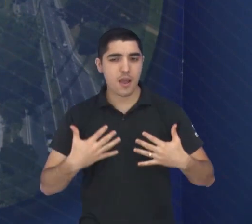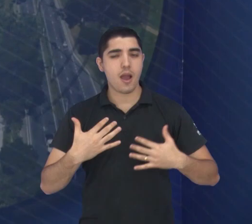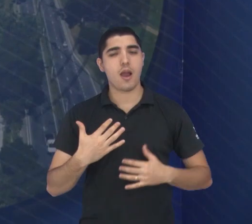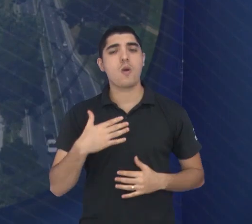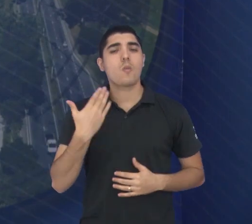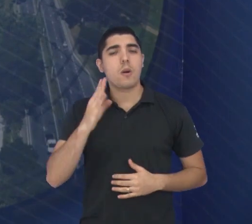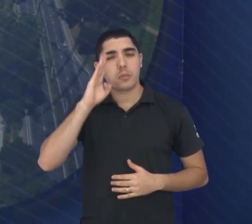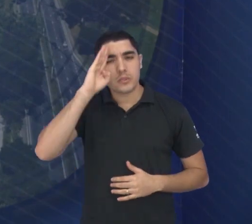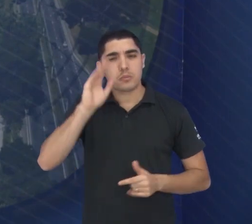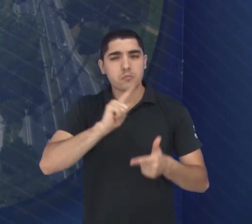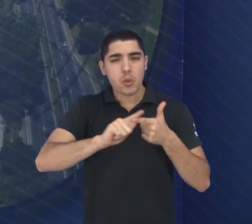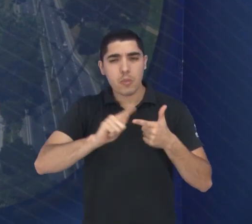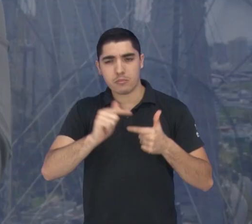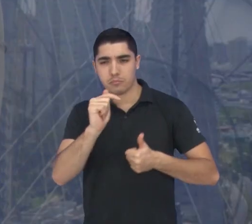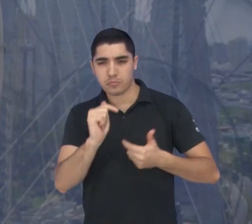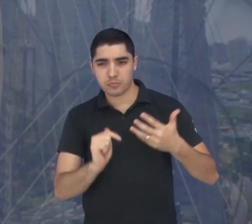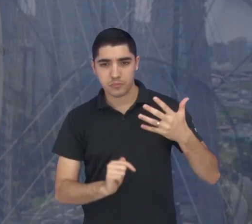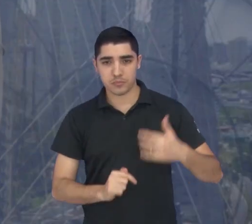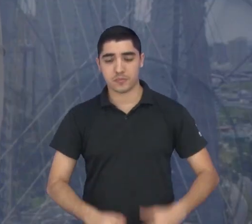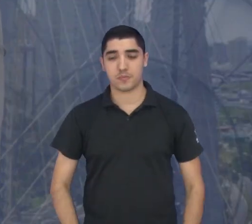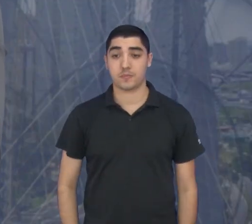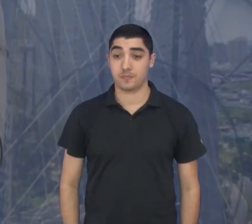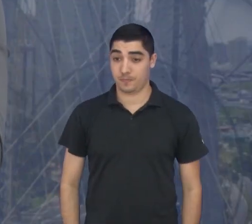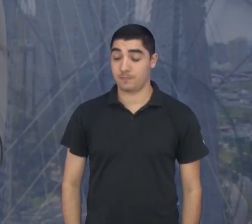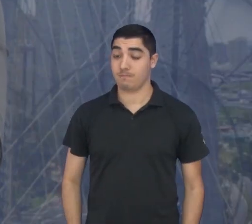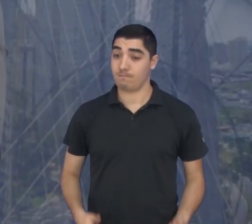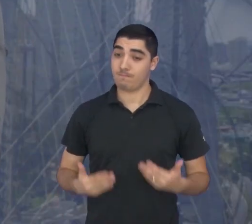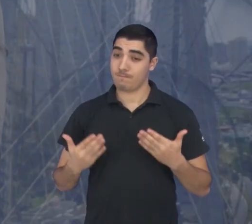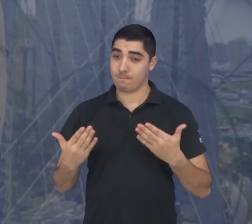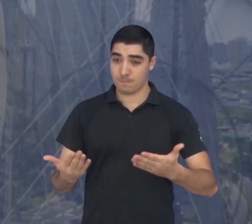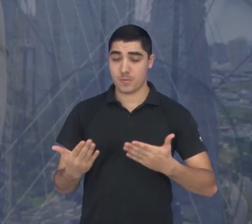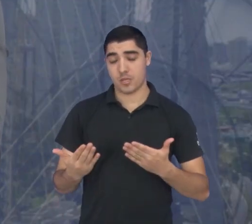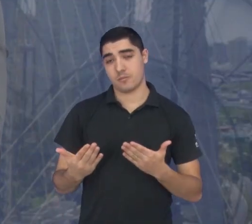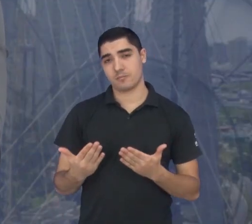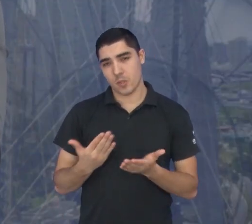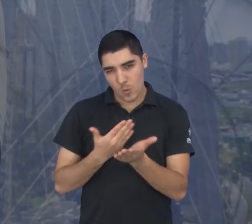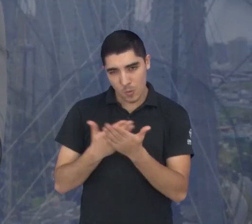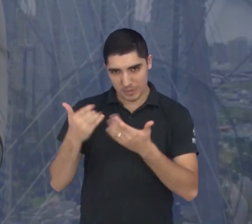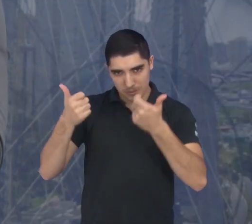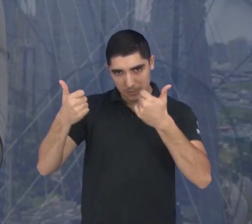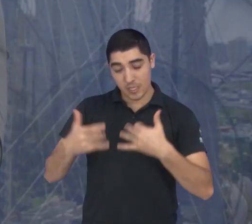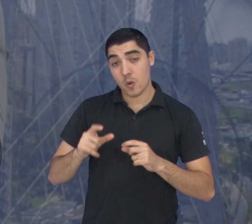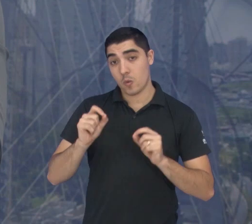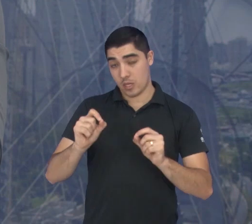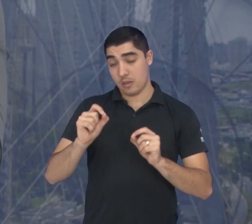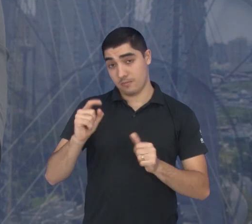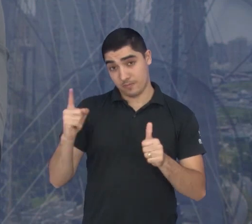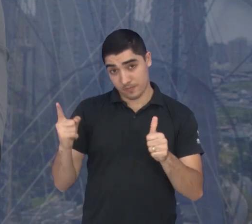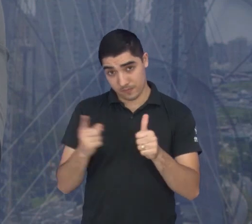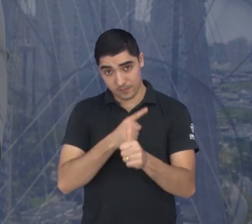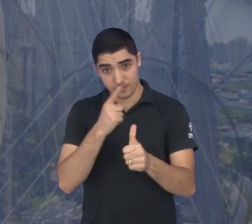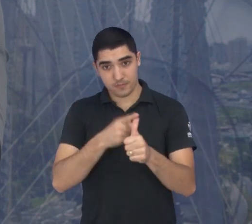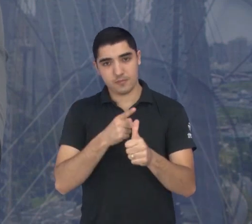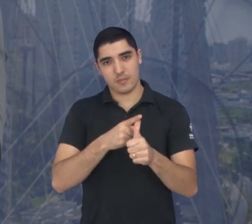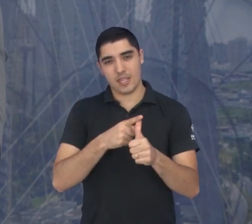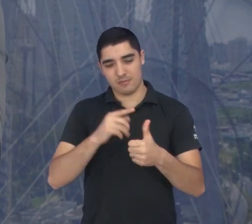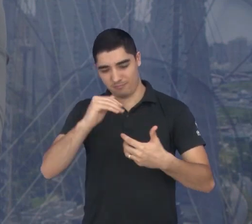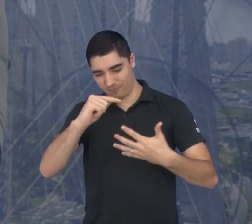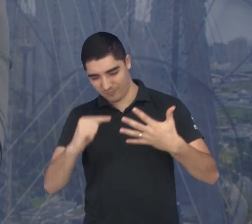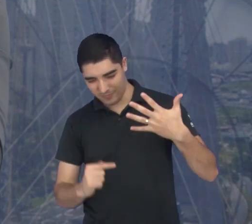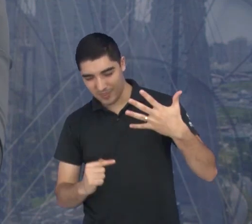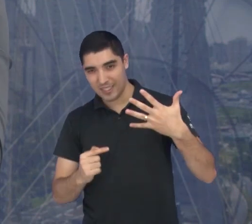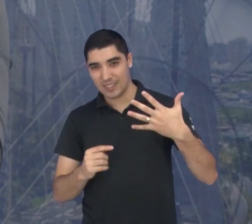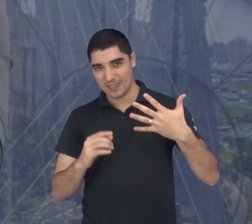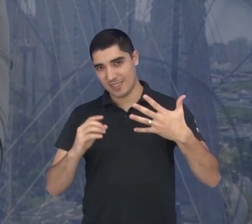principais queixas. Dani, para a gente poder estar fomentando, o primeiro aspecto para a gente combater desses 5 Cs, eu falo que tem um